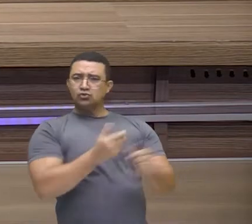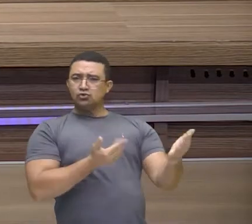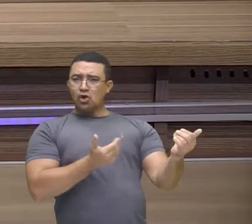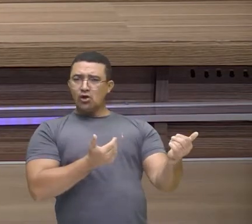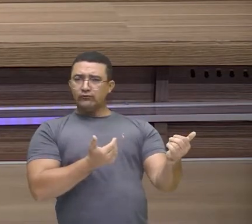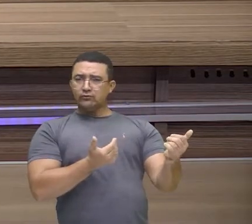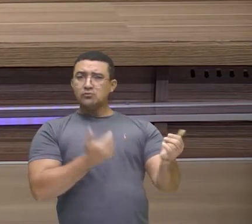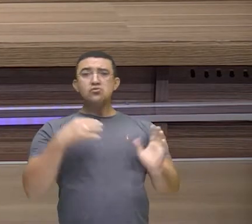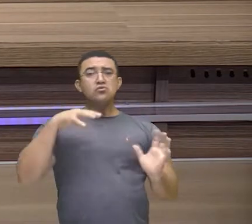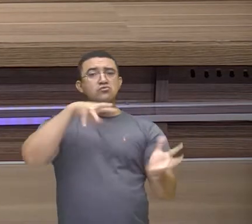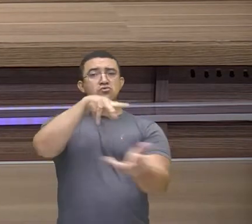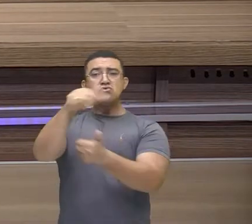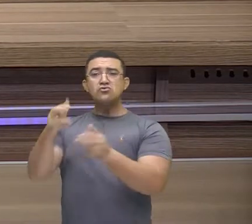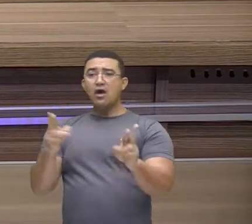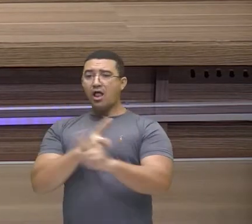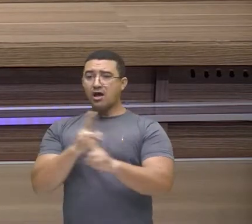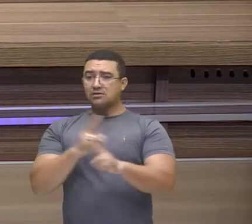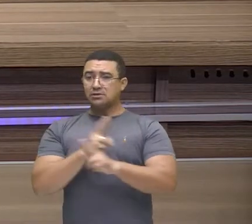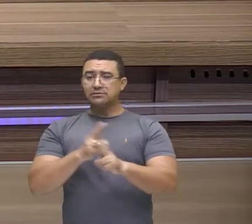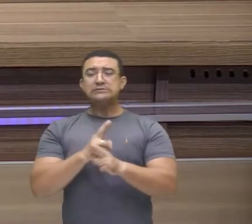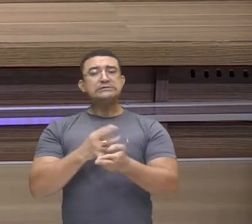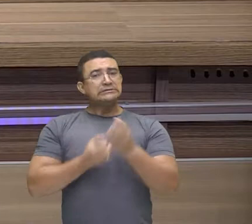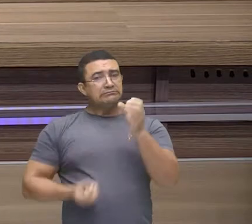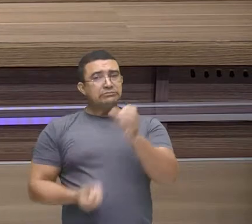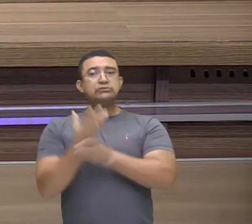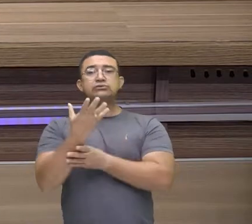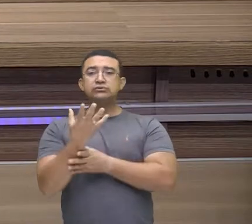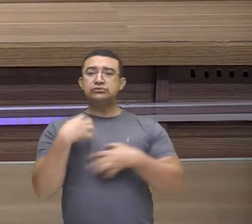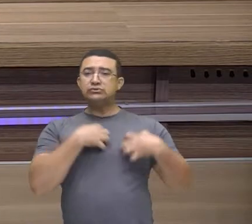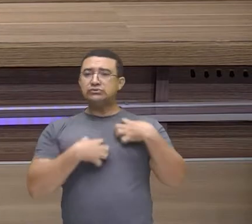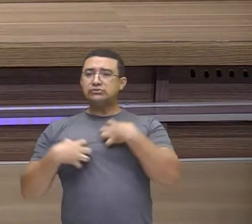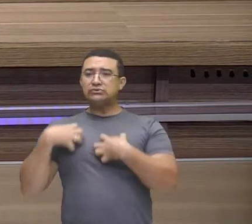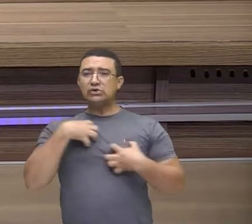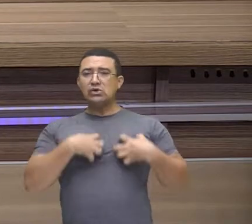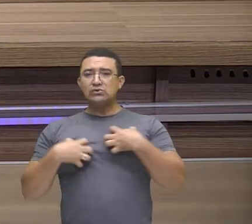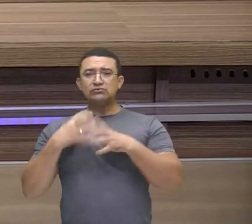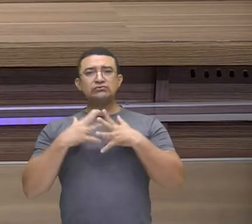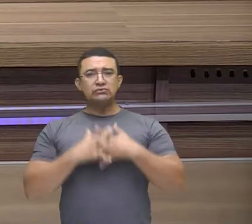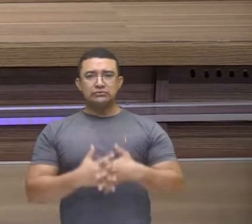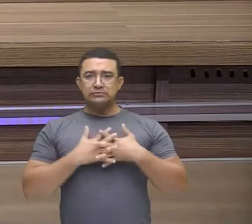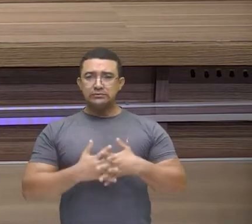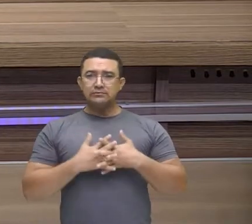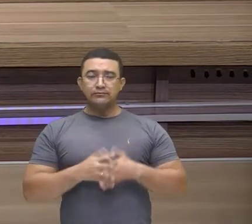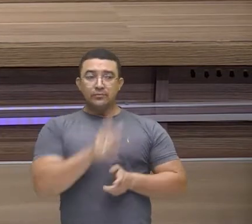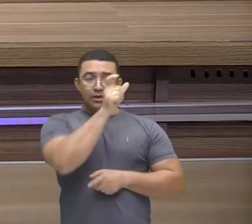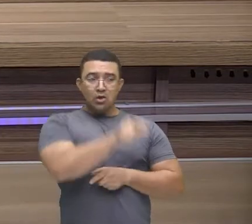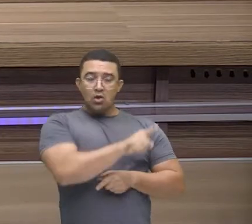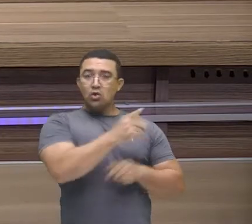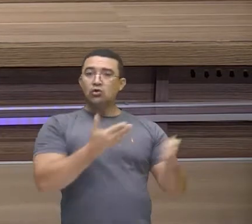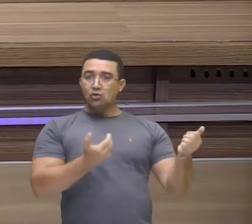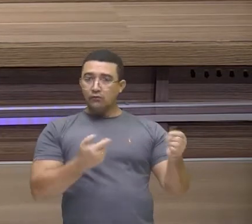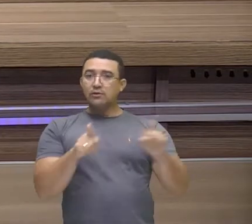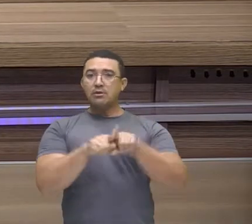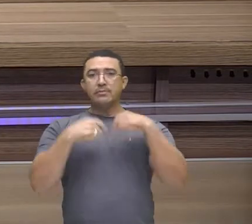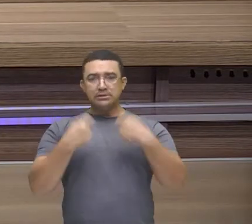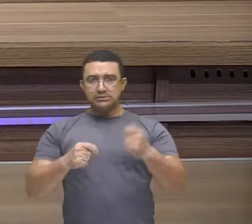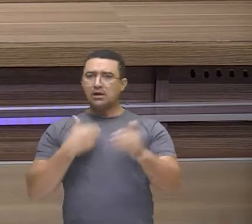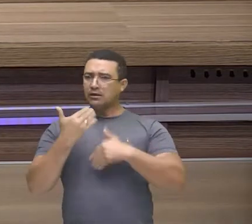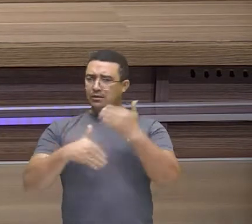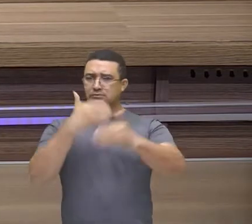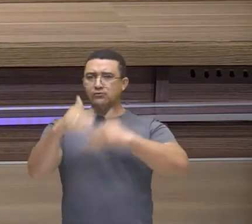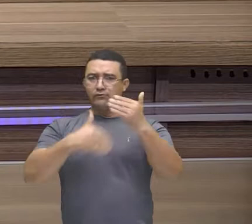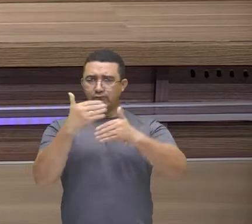mundo. E aí começa a confusão. Então, é preciso que esse pré-adolescente desenvolva um pouquinho mais, esteja